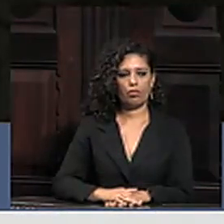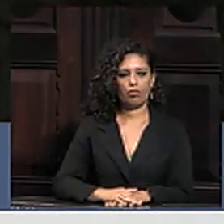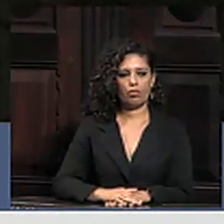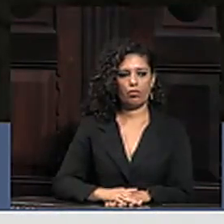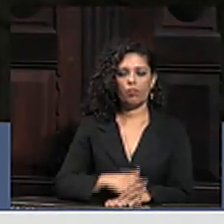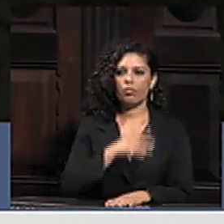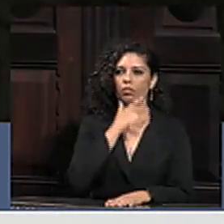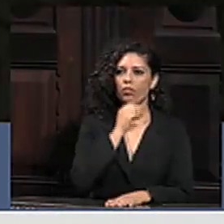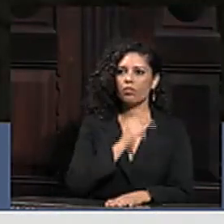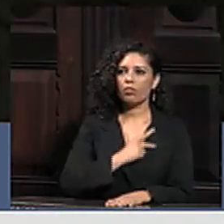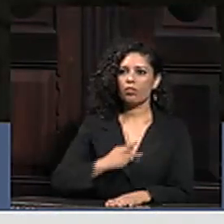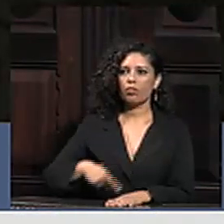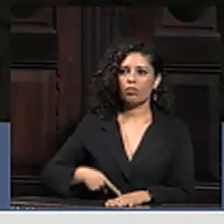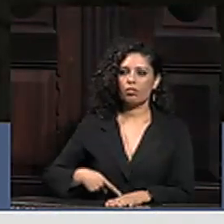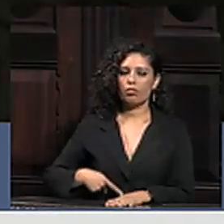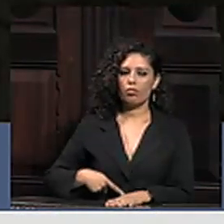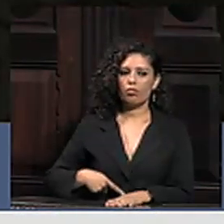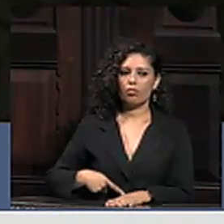Senhor presidente,